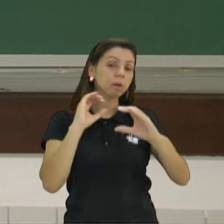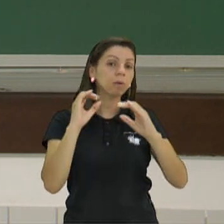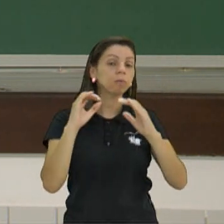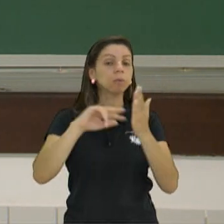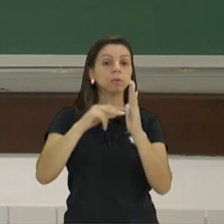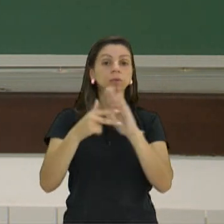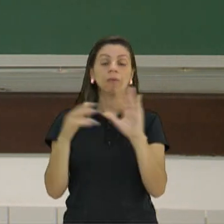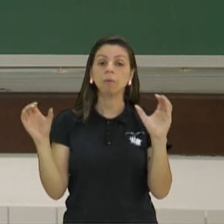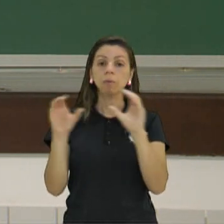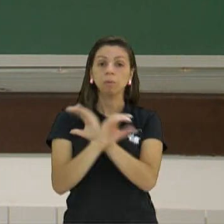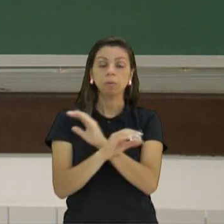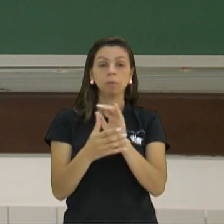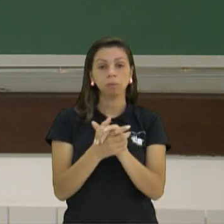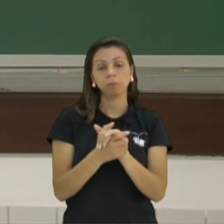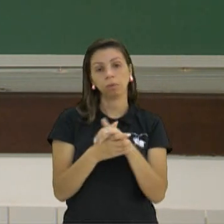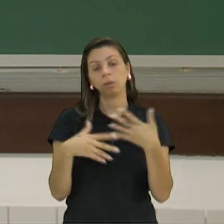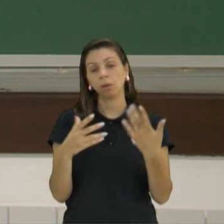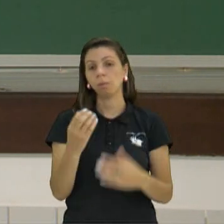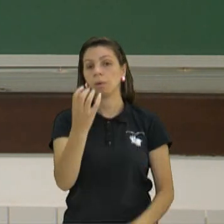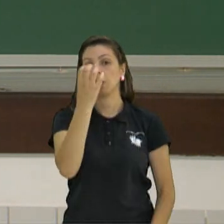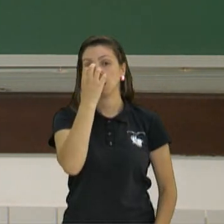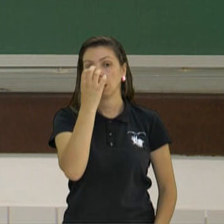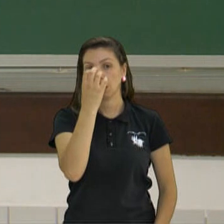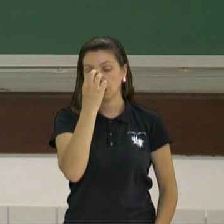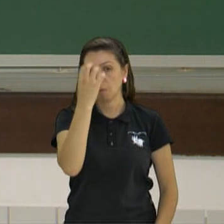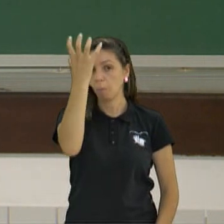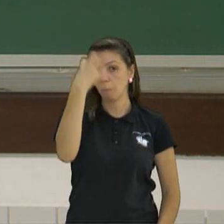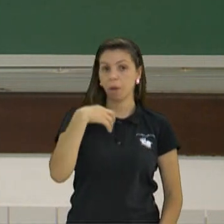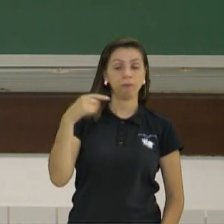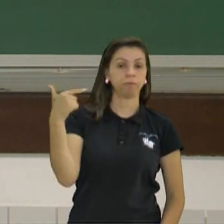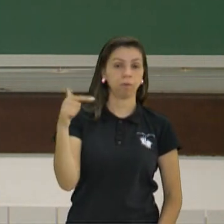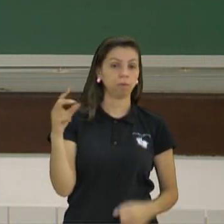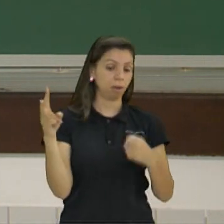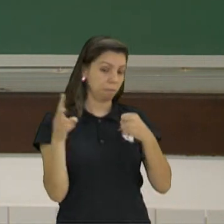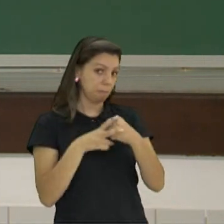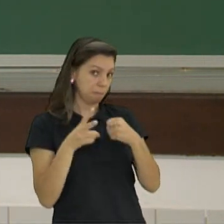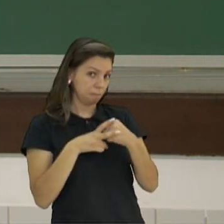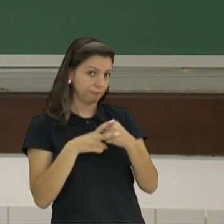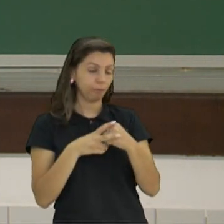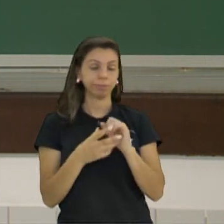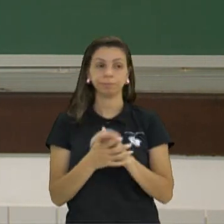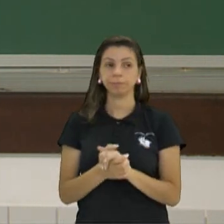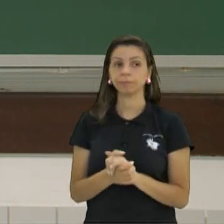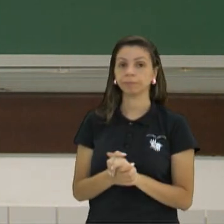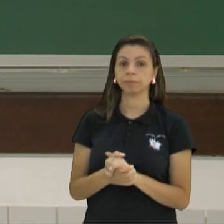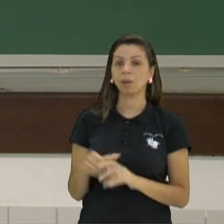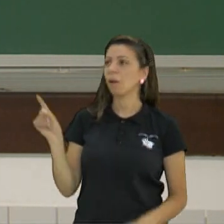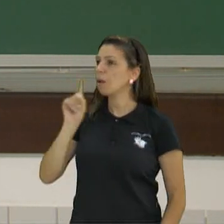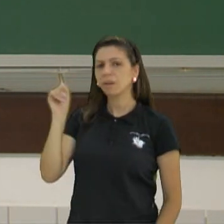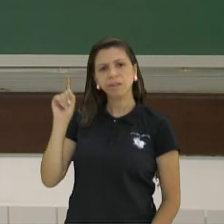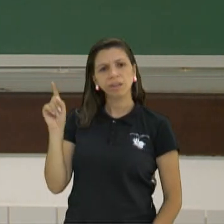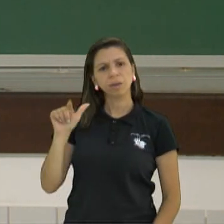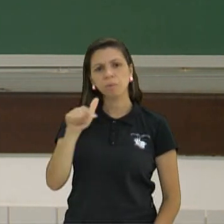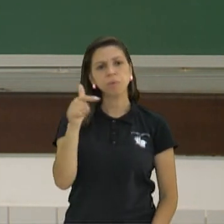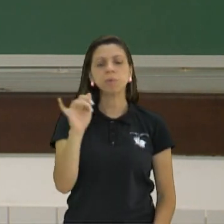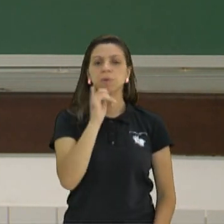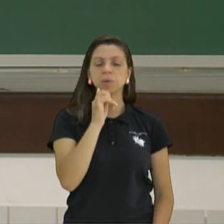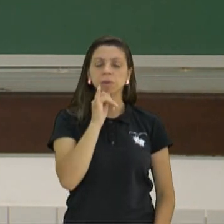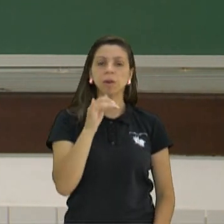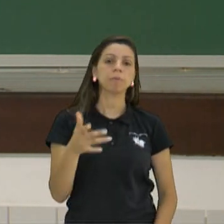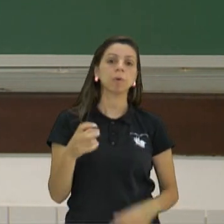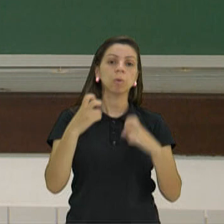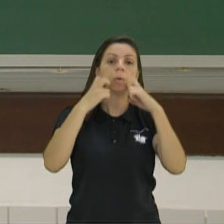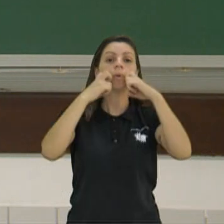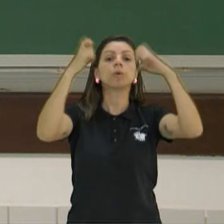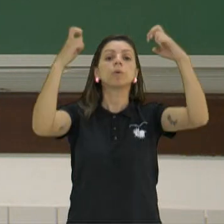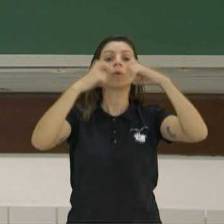Cão bravo não tem verbo, nós temos um substantivo e um adjetivo. Olha essa daqui, ó. Socorro. Se você ouve alguém